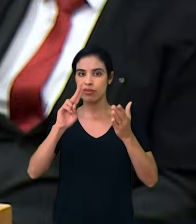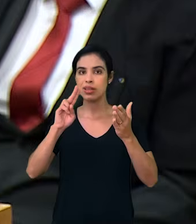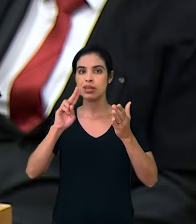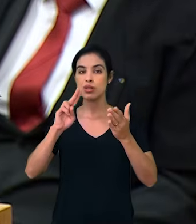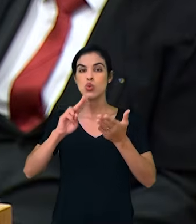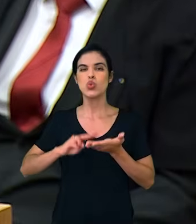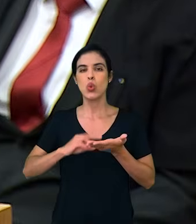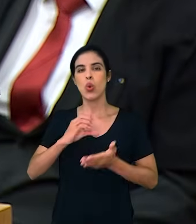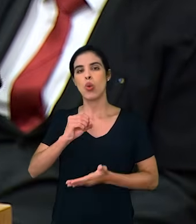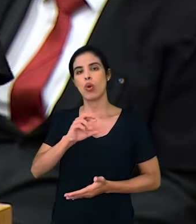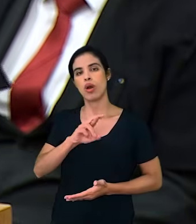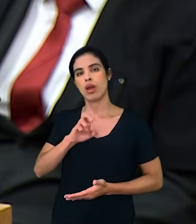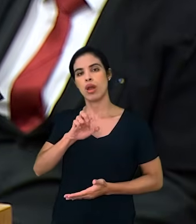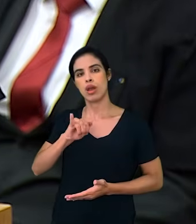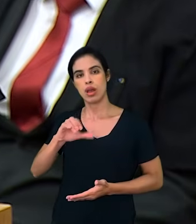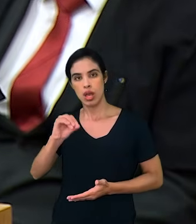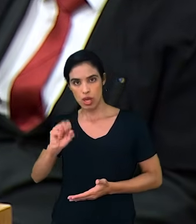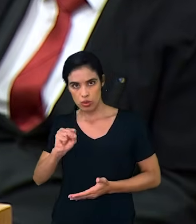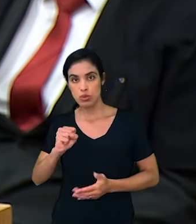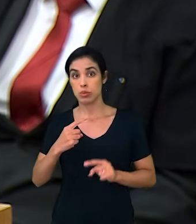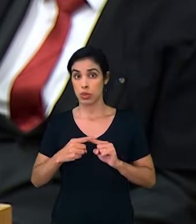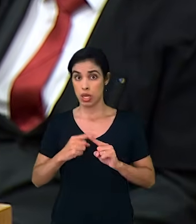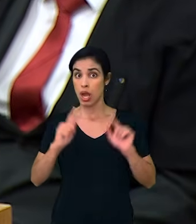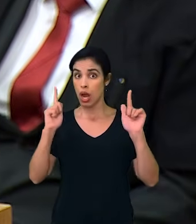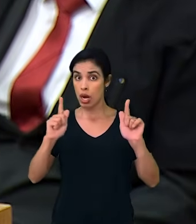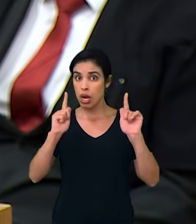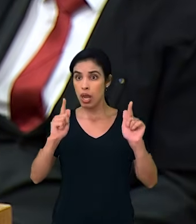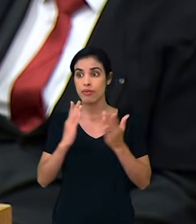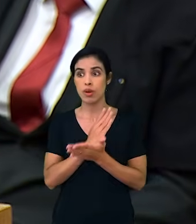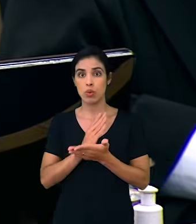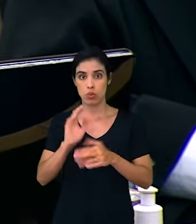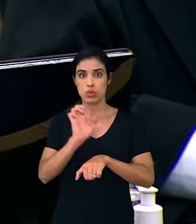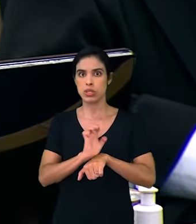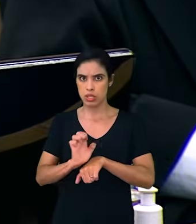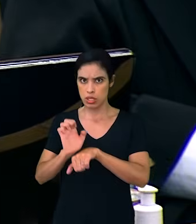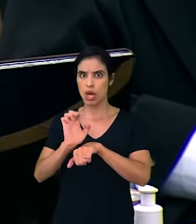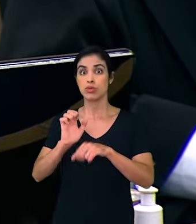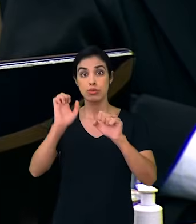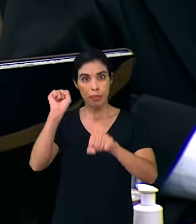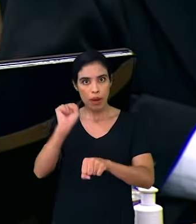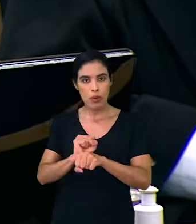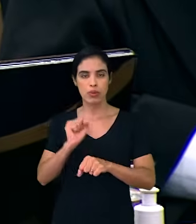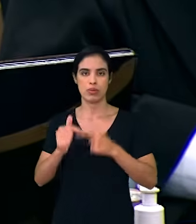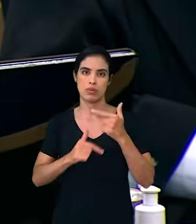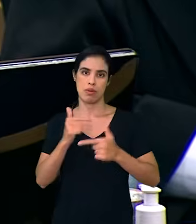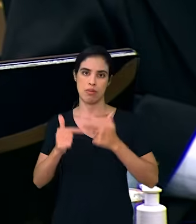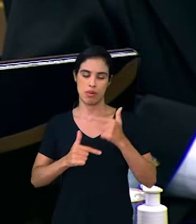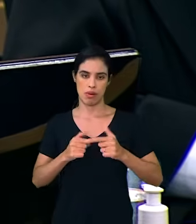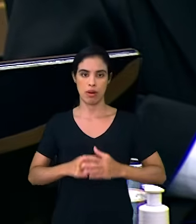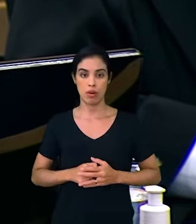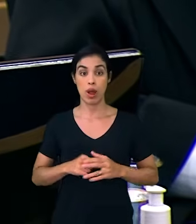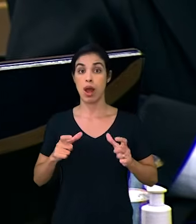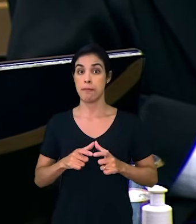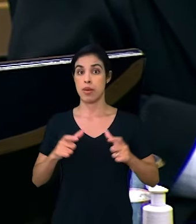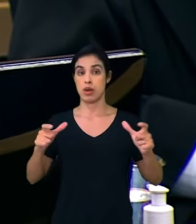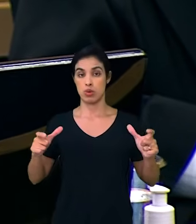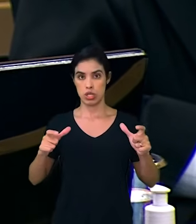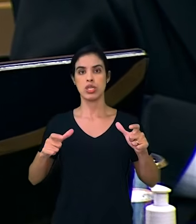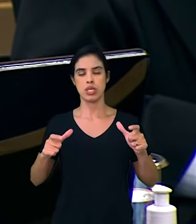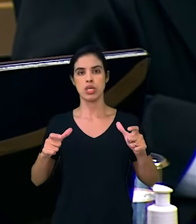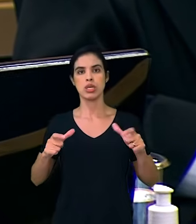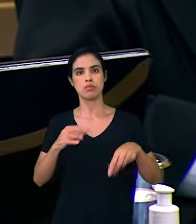Correios, categoria que chegou a paralisar as atividades em alguns estados. Em sessão extraordinária, a maioria dos